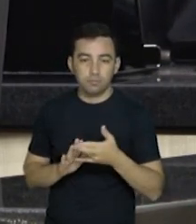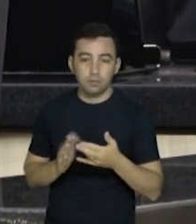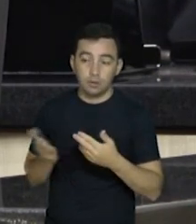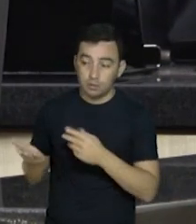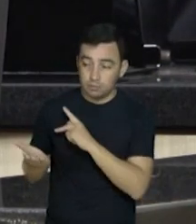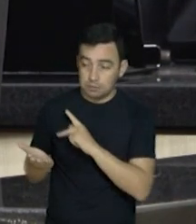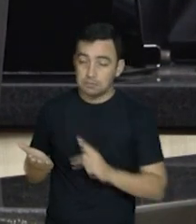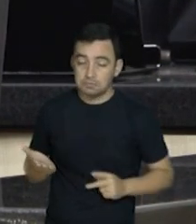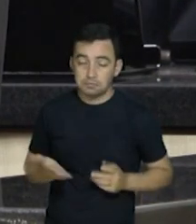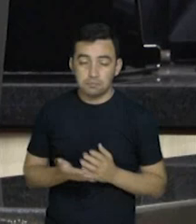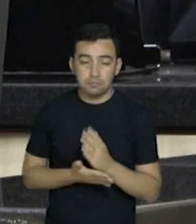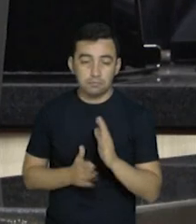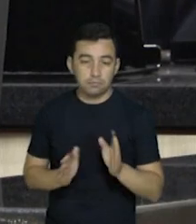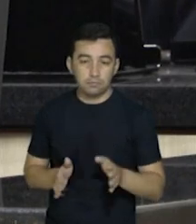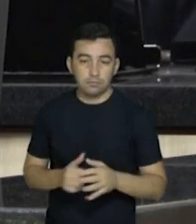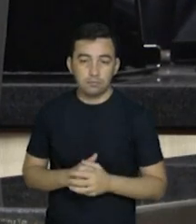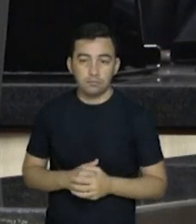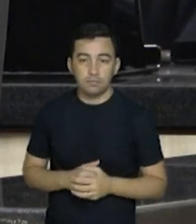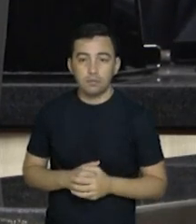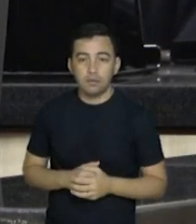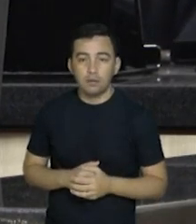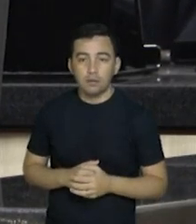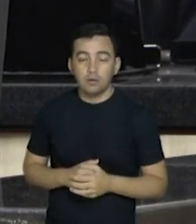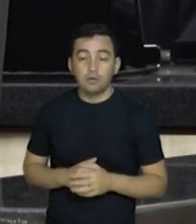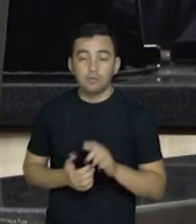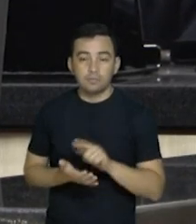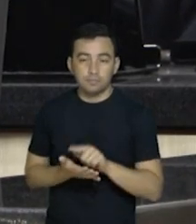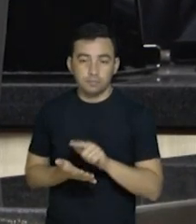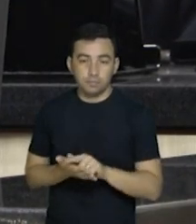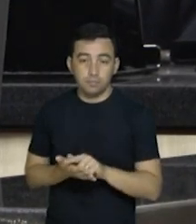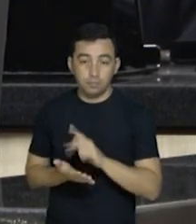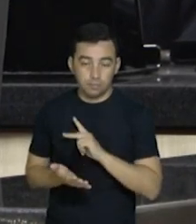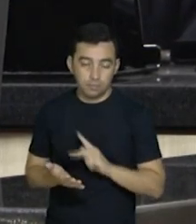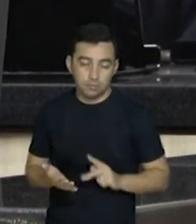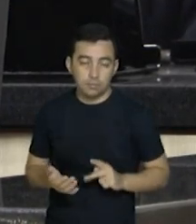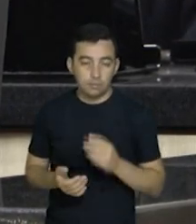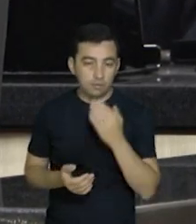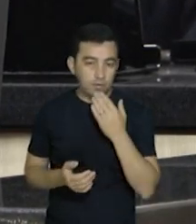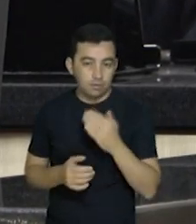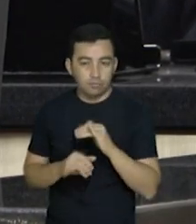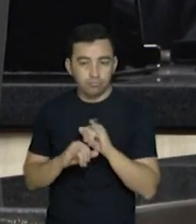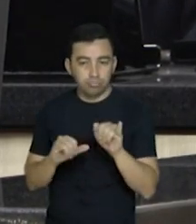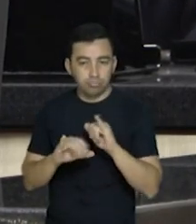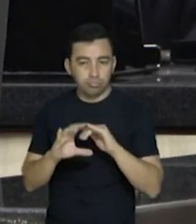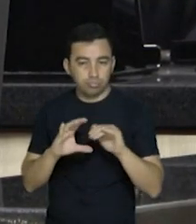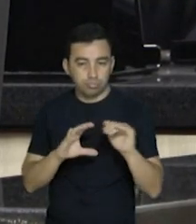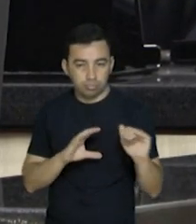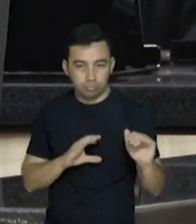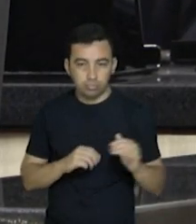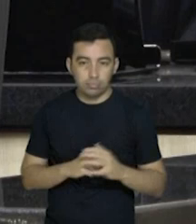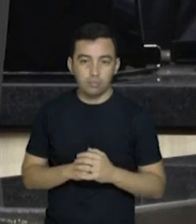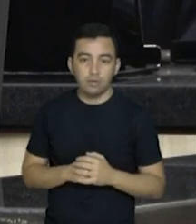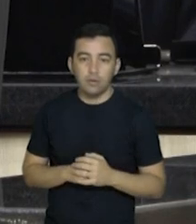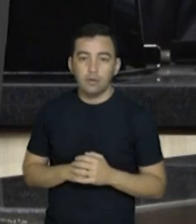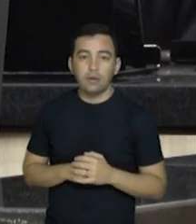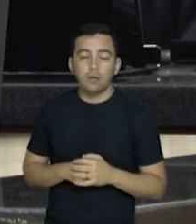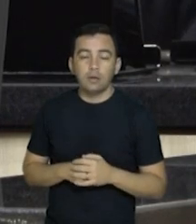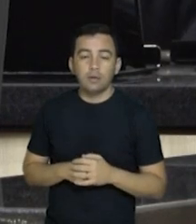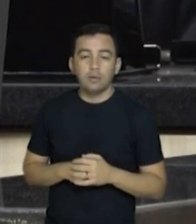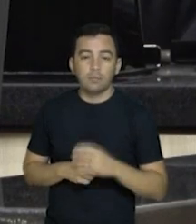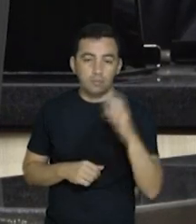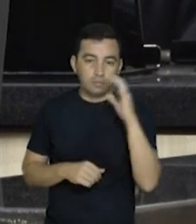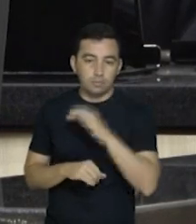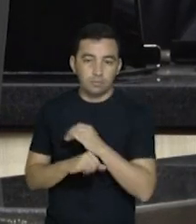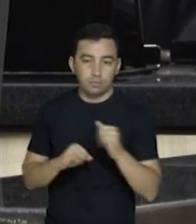presidente deu a por aprovada expediente o senhor presidente comunicou que foi distribuído eletronicamente Breves comunicações